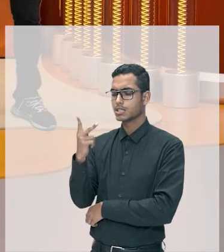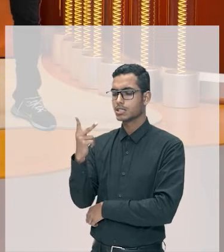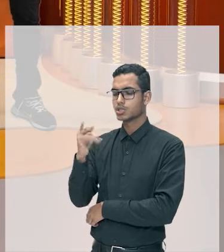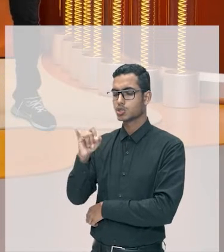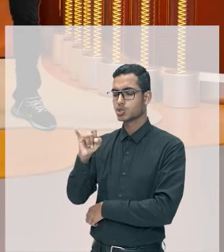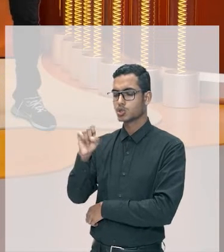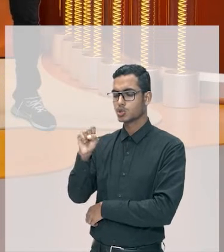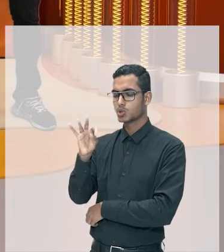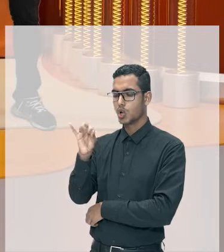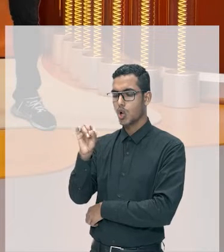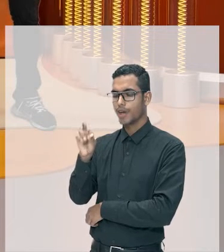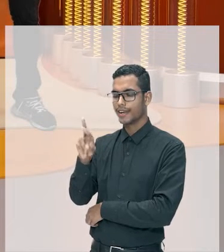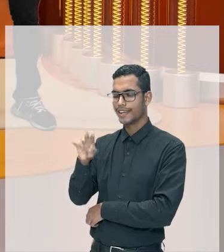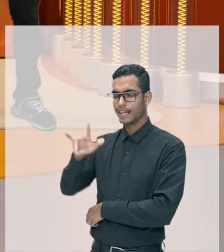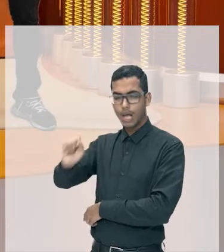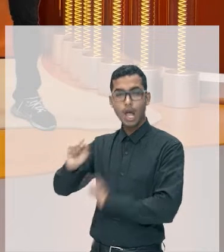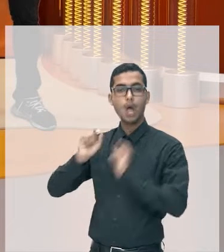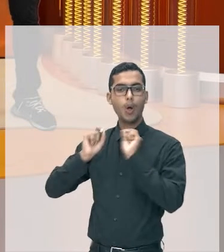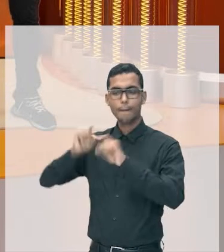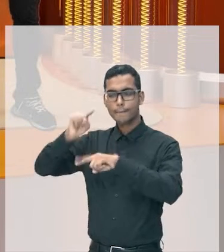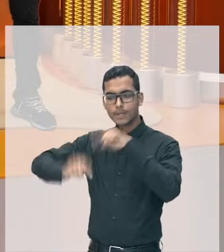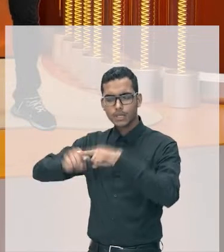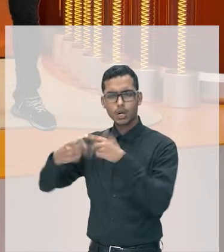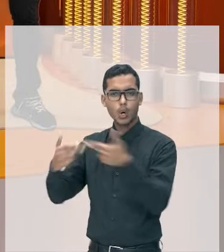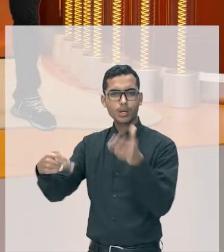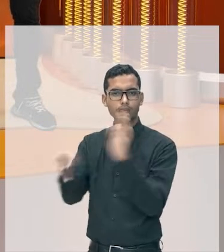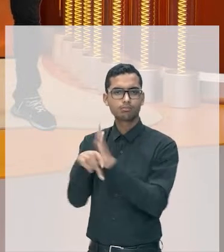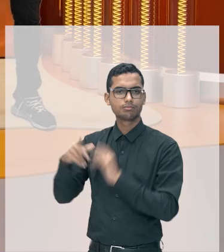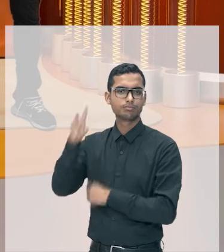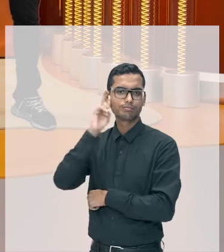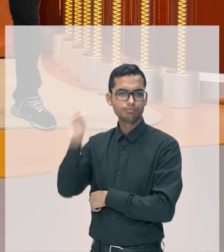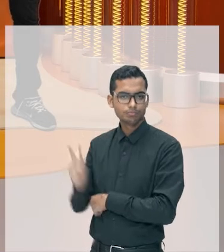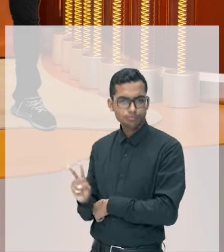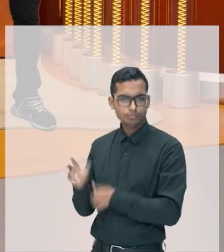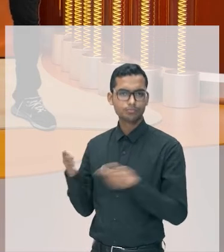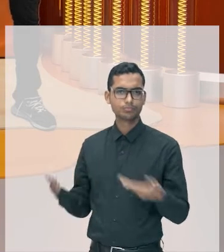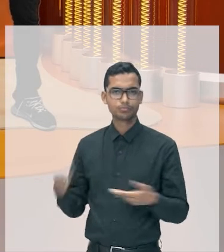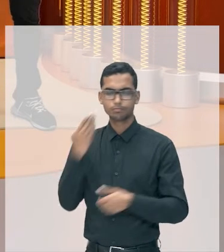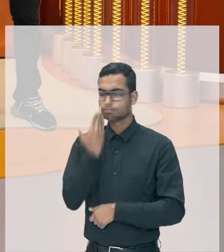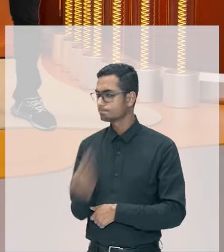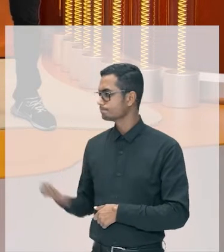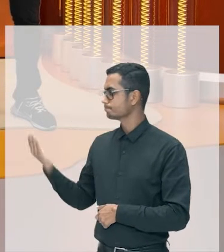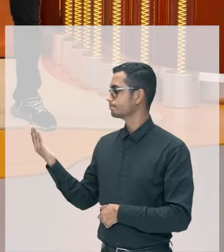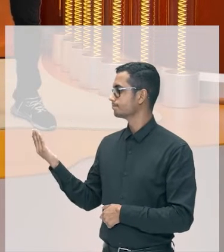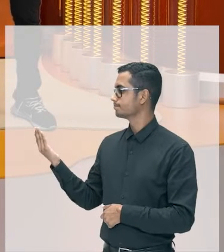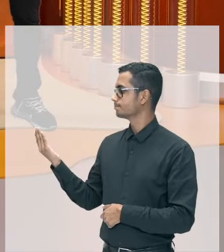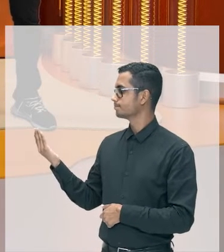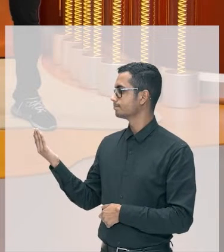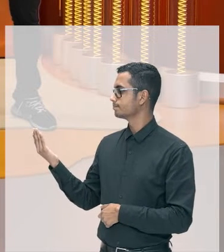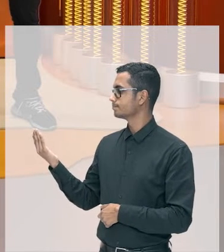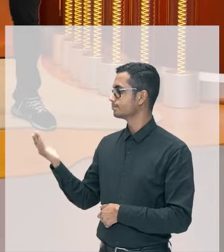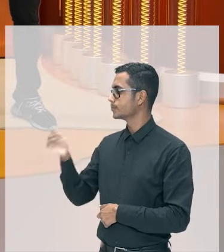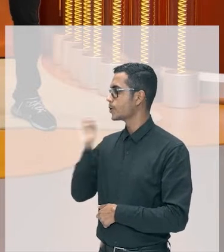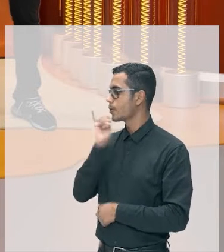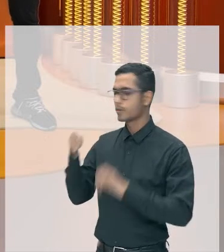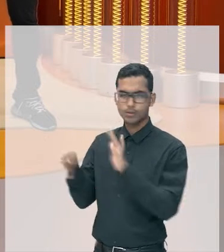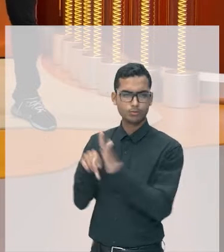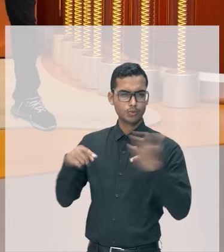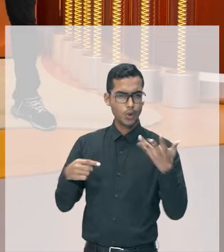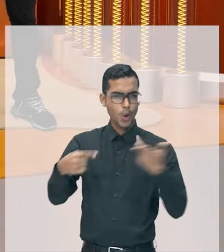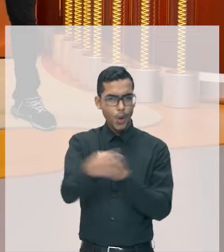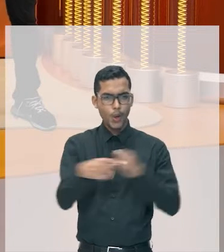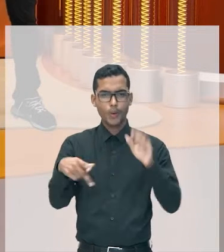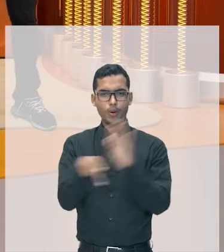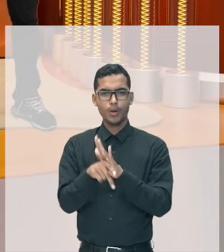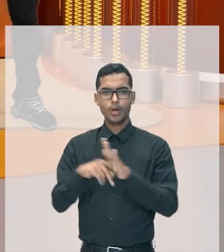gente tirou, é um artefato, uma vasilha, uma certidão de nascimento